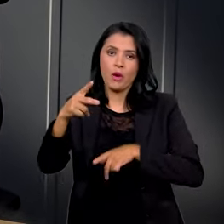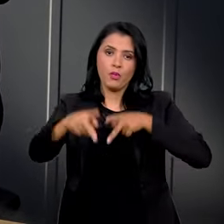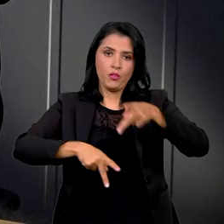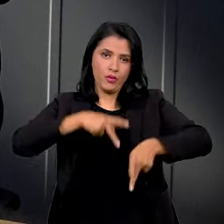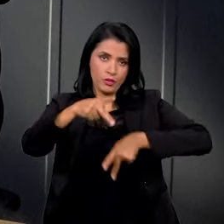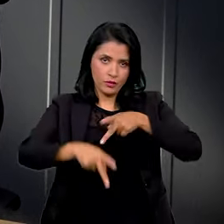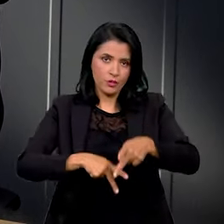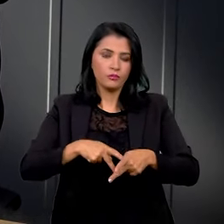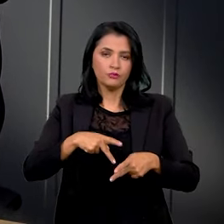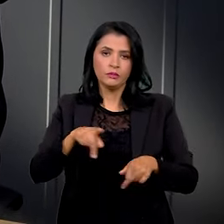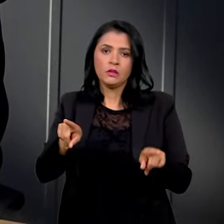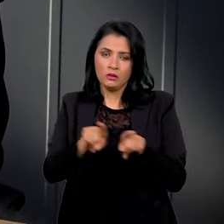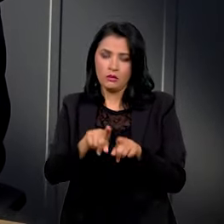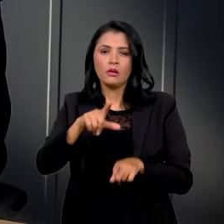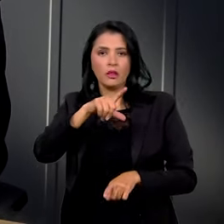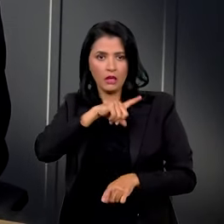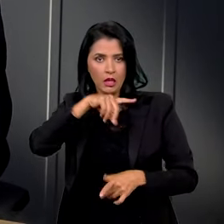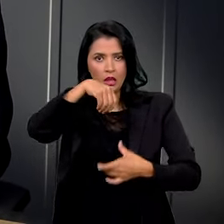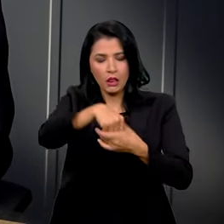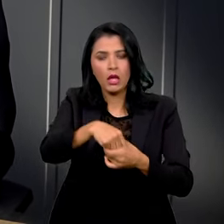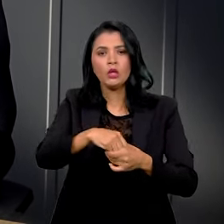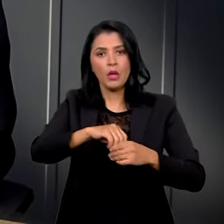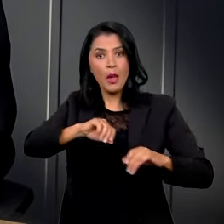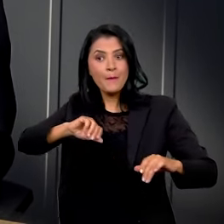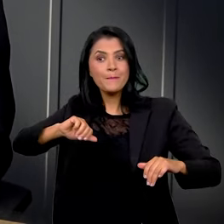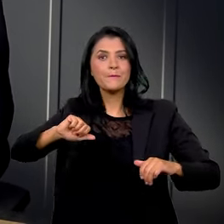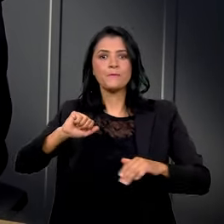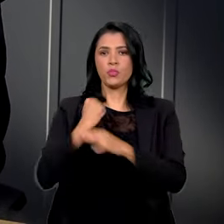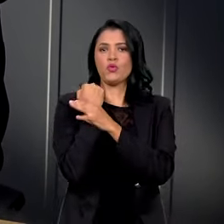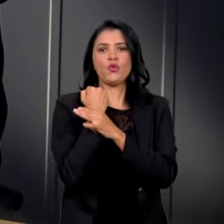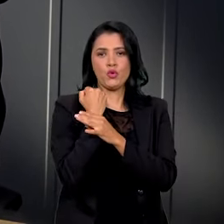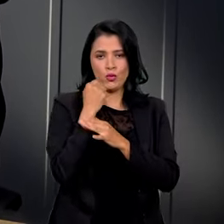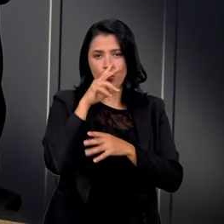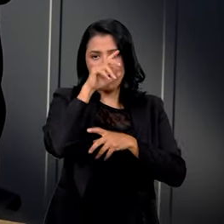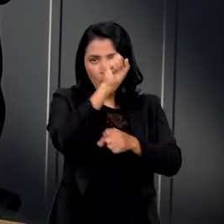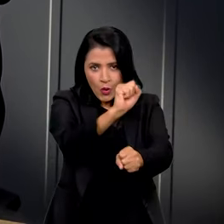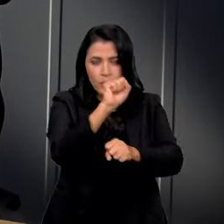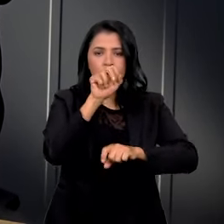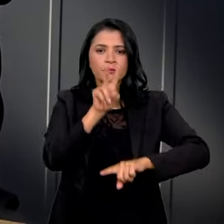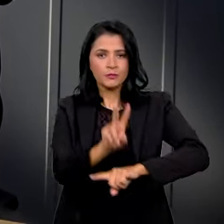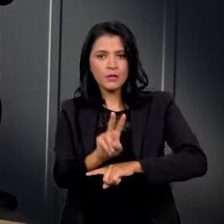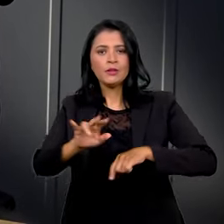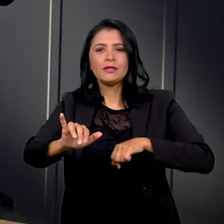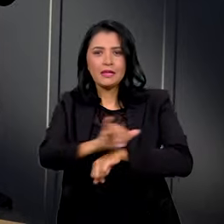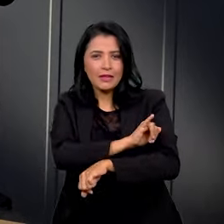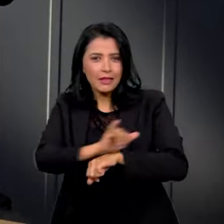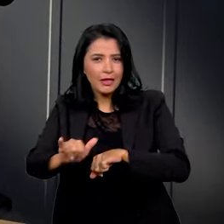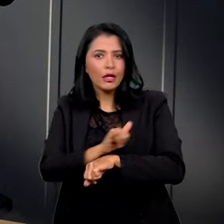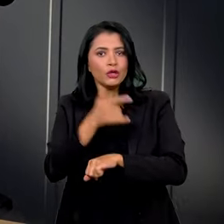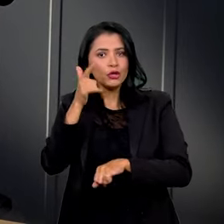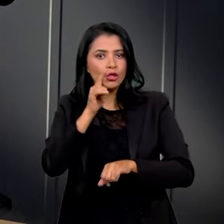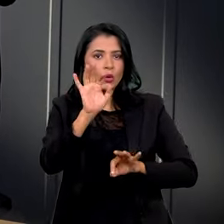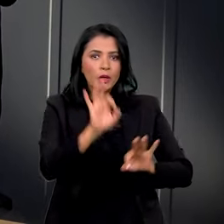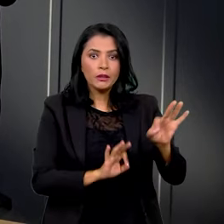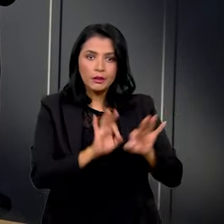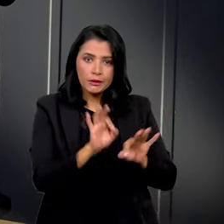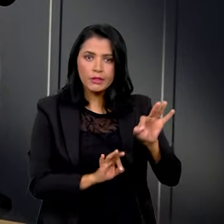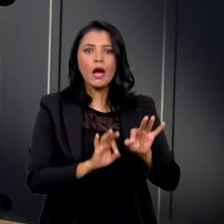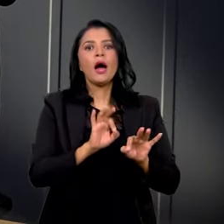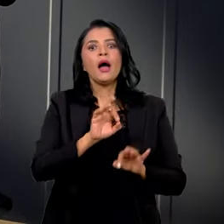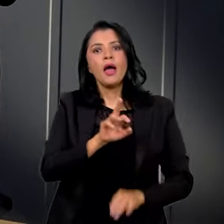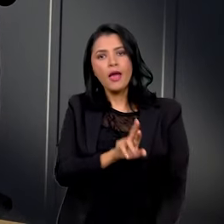população então a gente também tem dentro das forças de proteção eh essas estratégias né de mobilizar os recursos humanos que